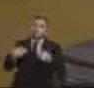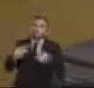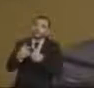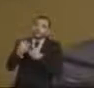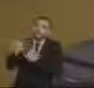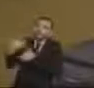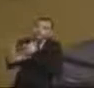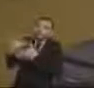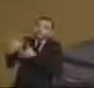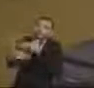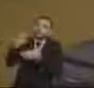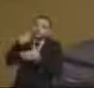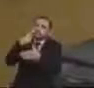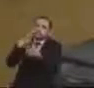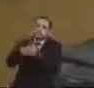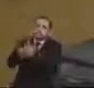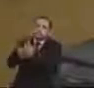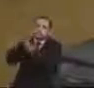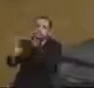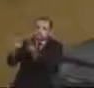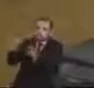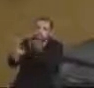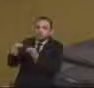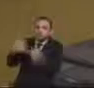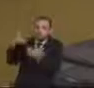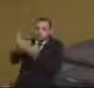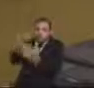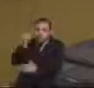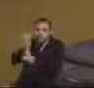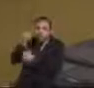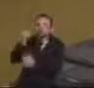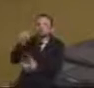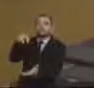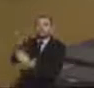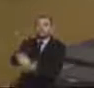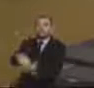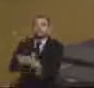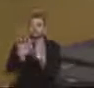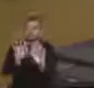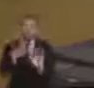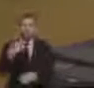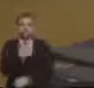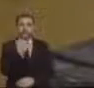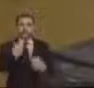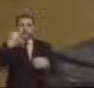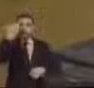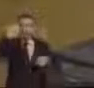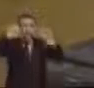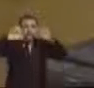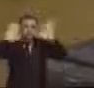processo normal que possa levar a uma condenação. O entendimento mais fácil que a gente tem que entender de qualquer